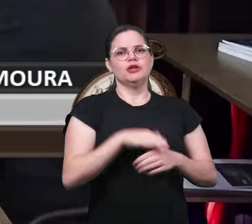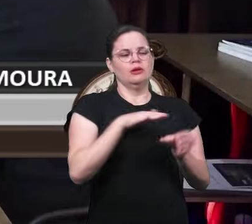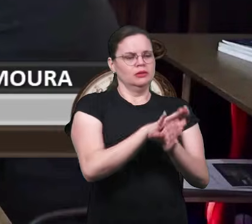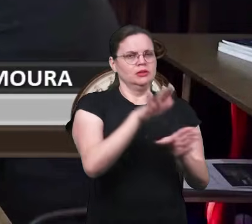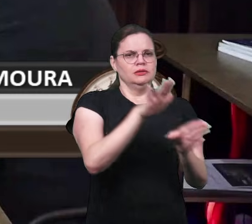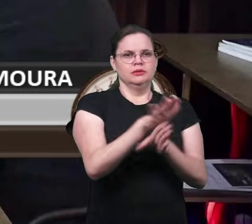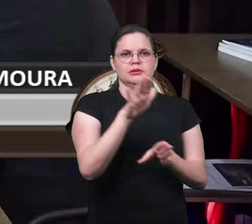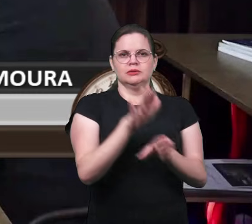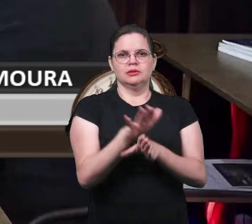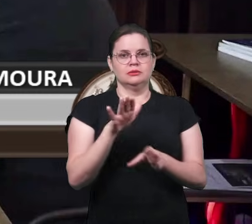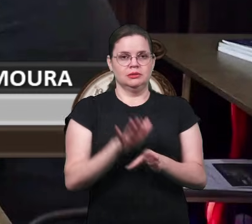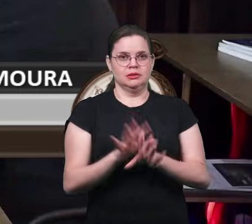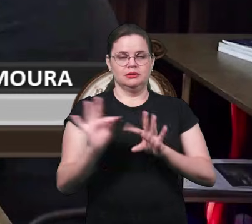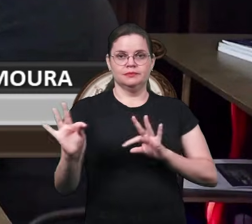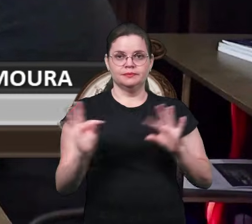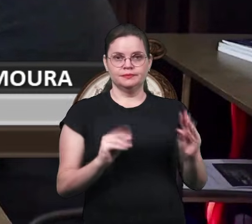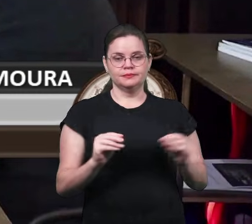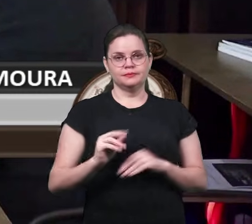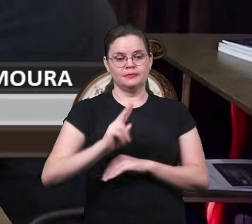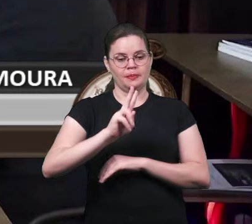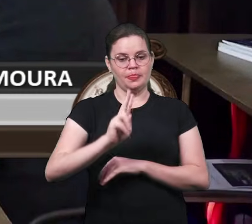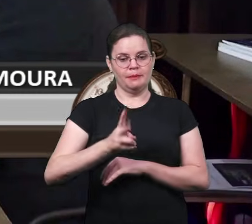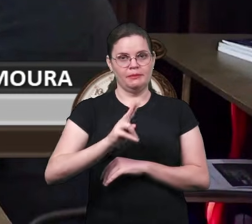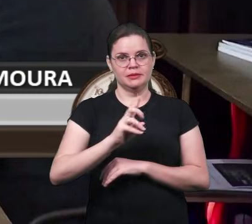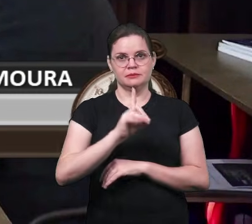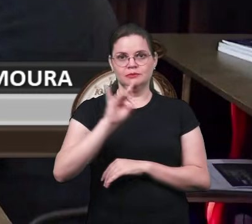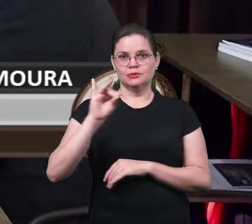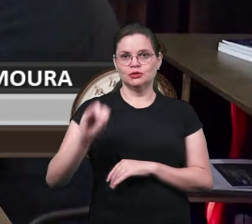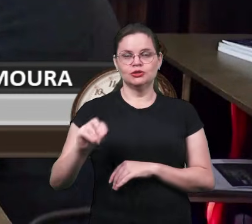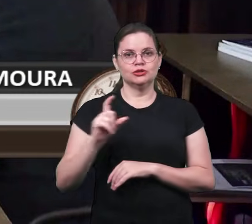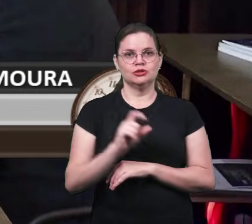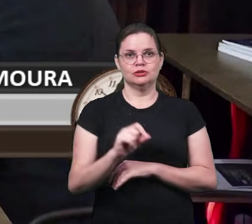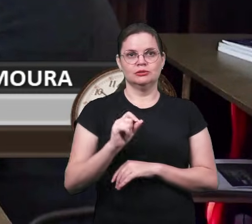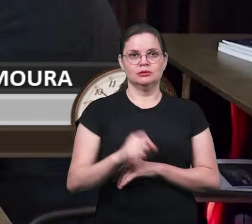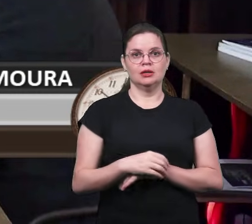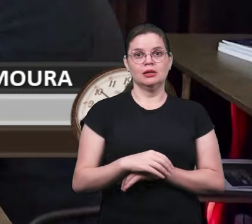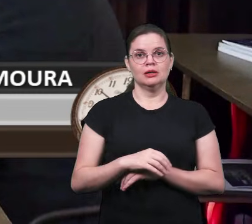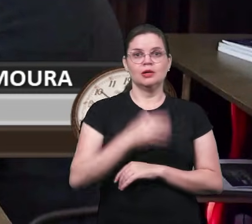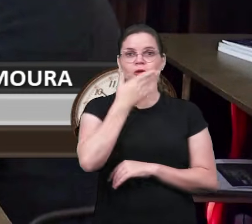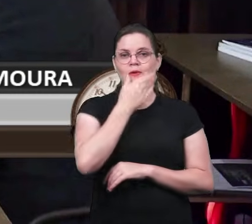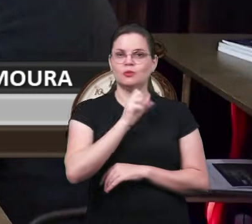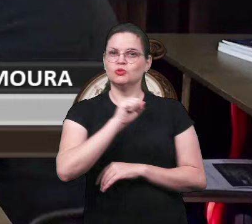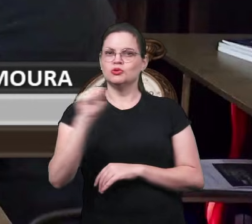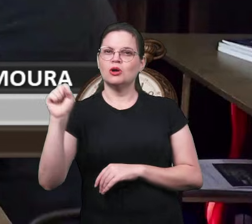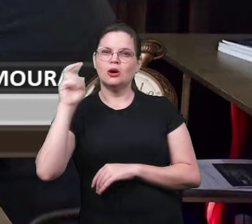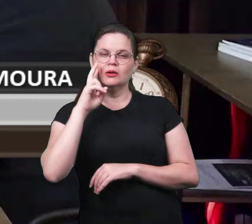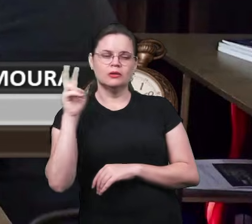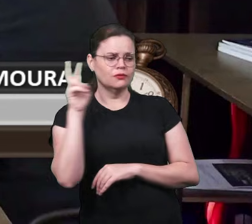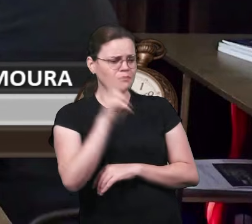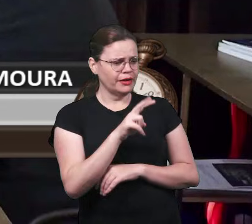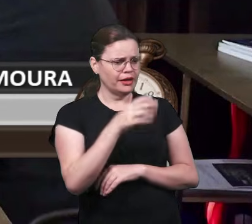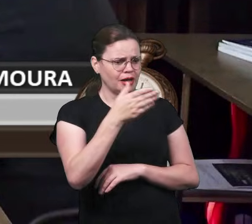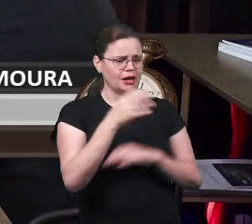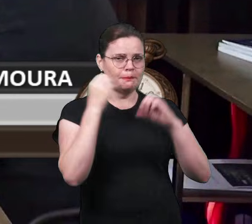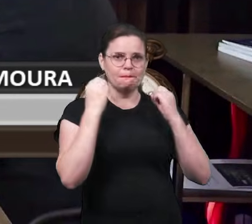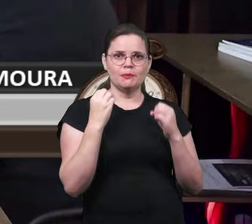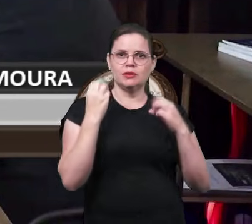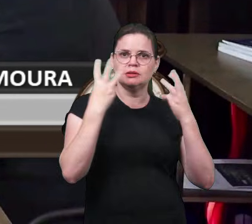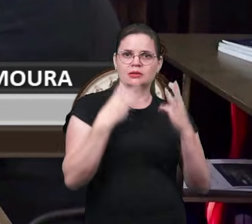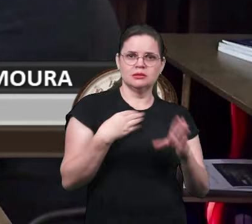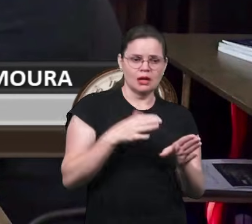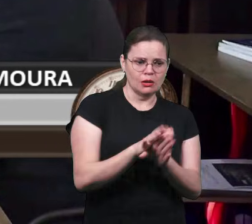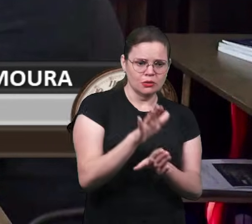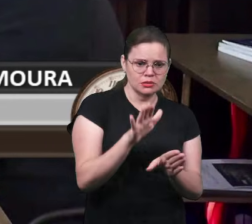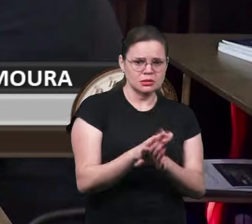que ali Moisés, julgando, Jétro vê e o aconselha a delegar. É o